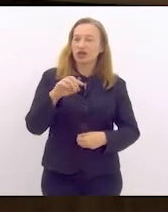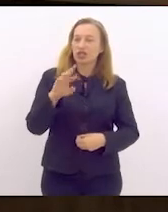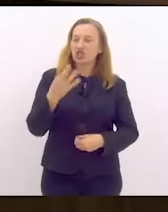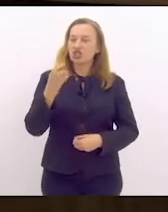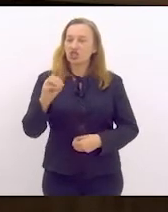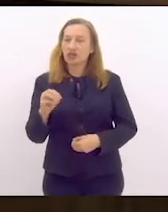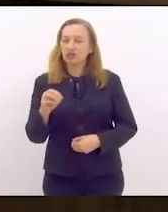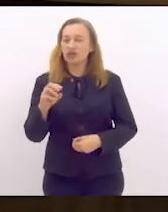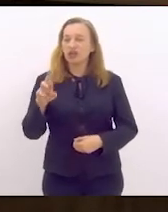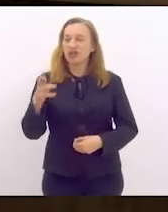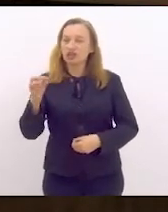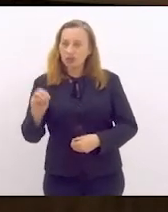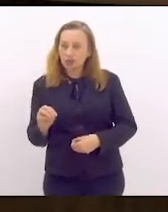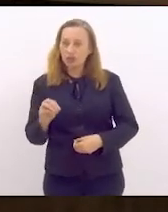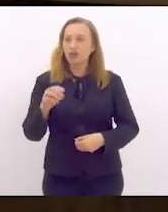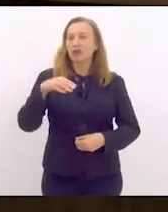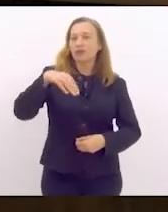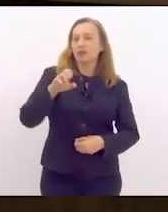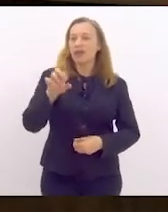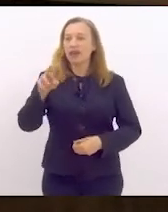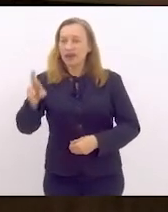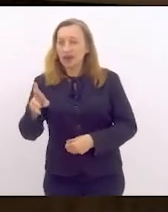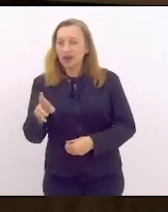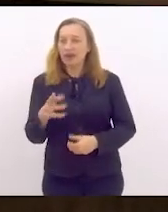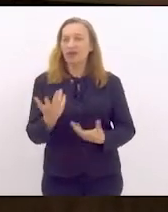o Meier, aquela região do Grande Meier,